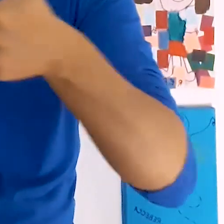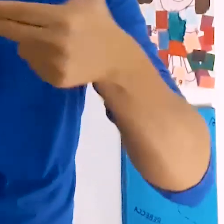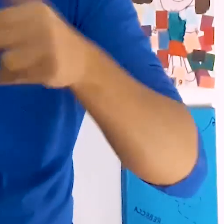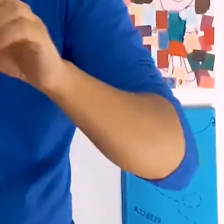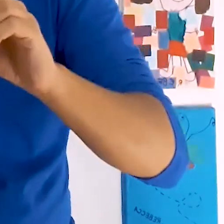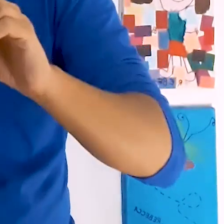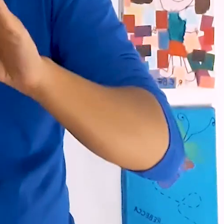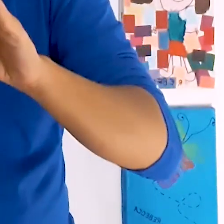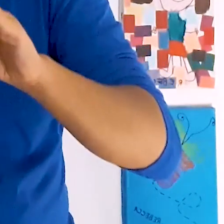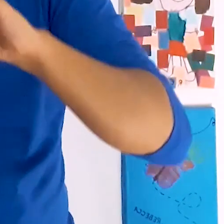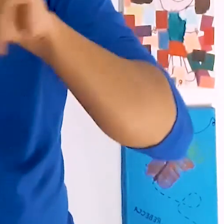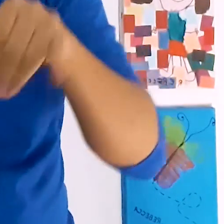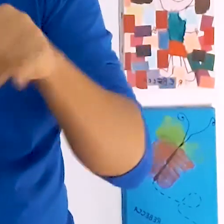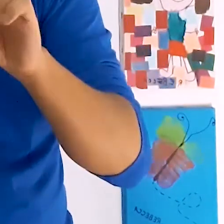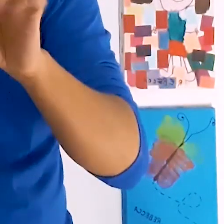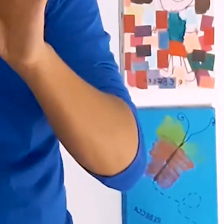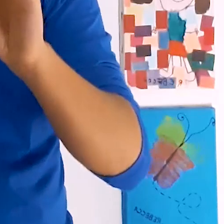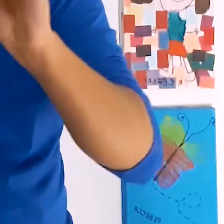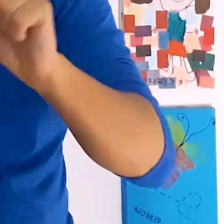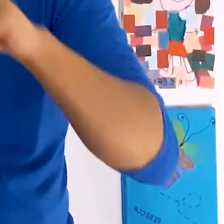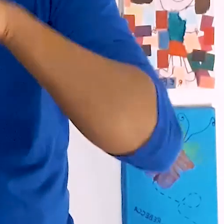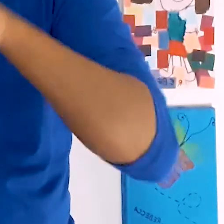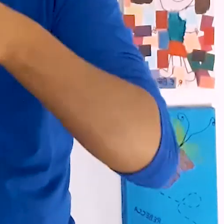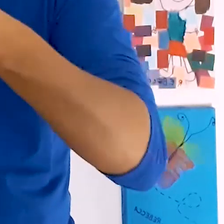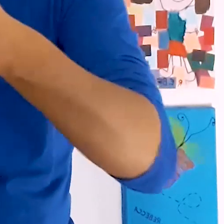sem alguns